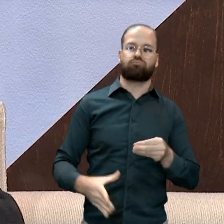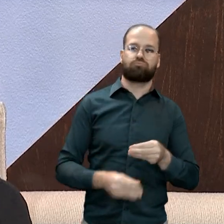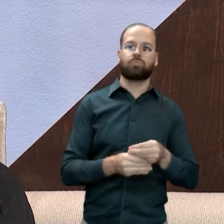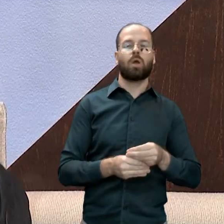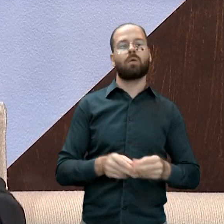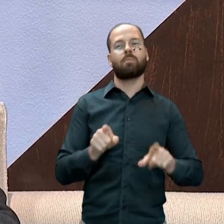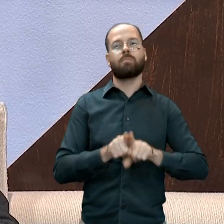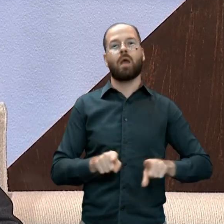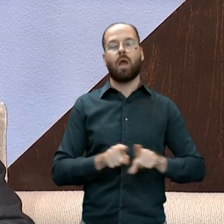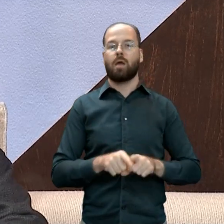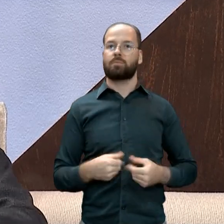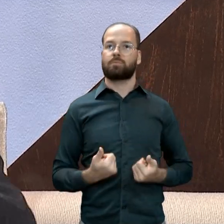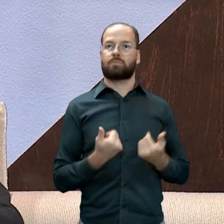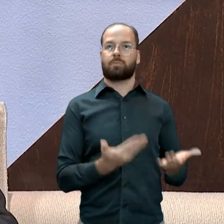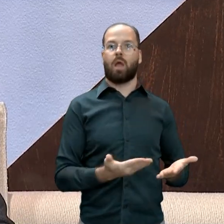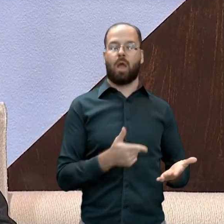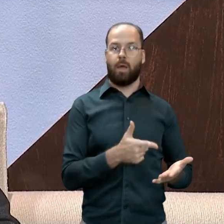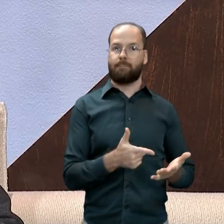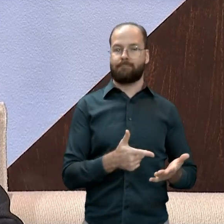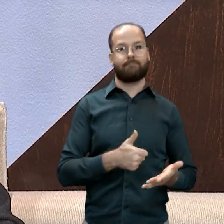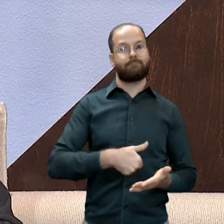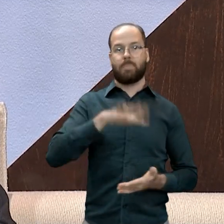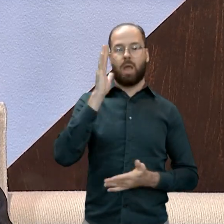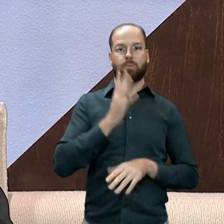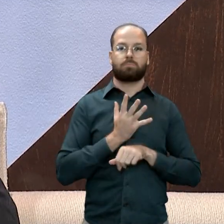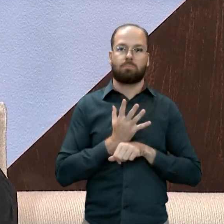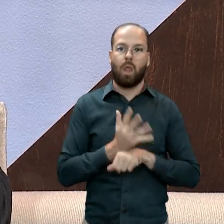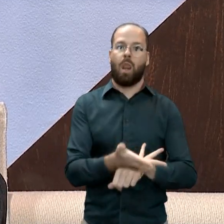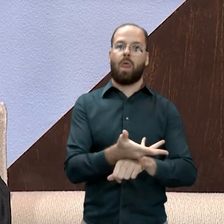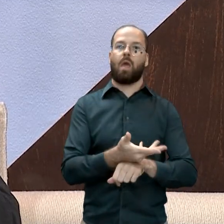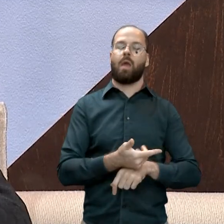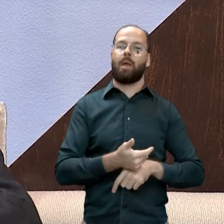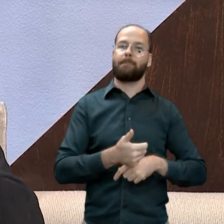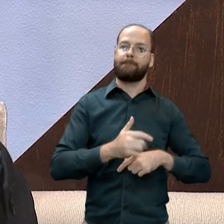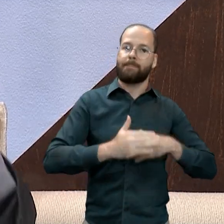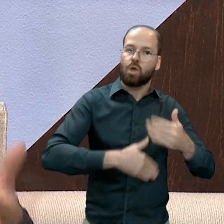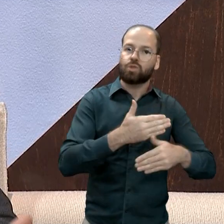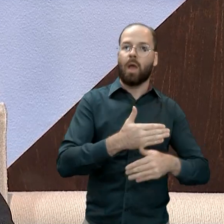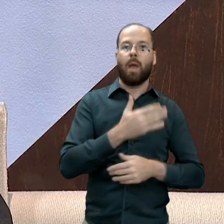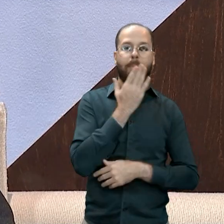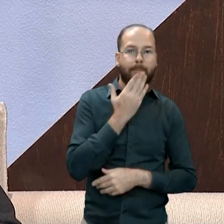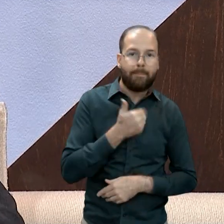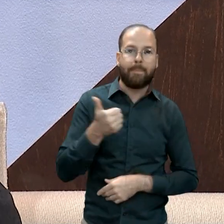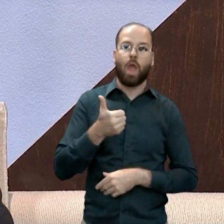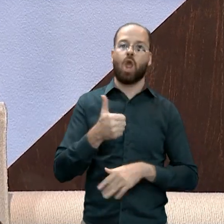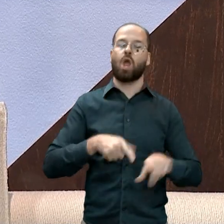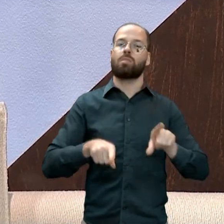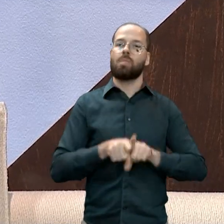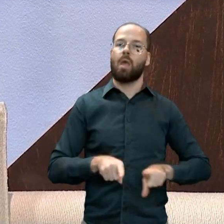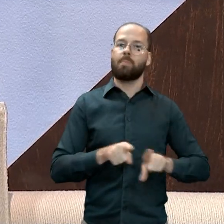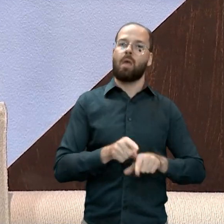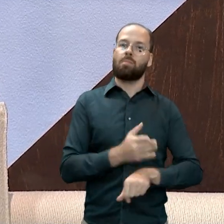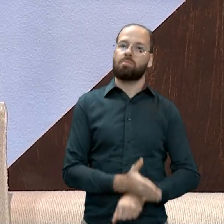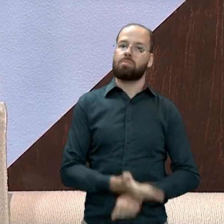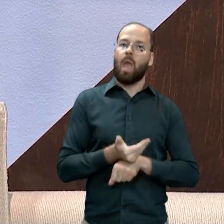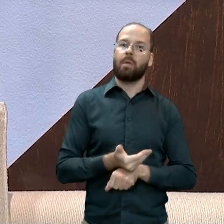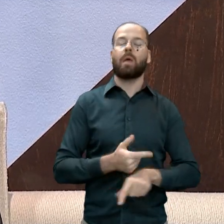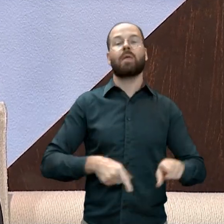para vitaminar os processos, né, de construção, melhorar, otimizar,